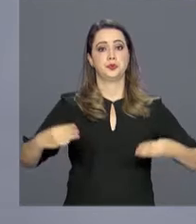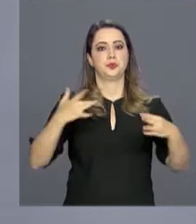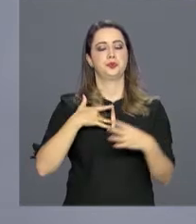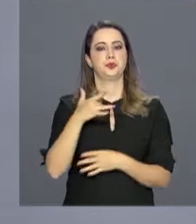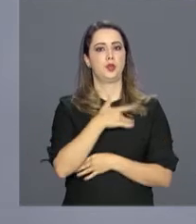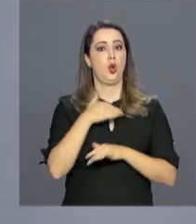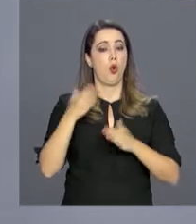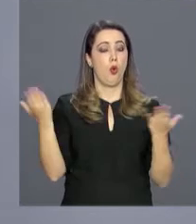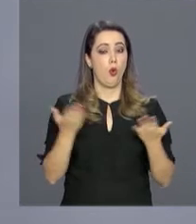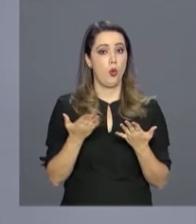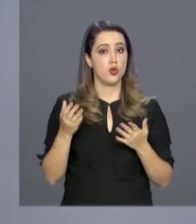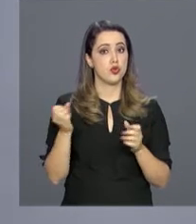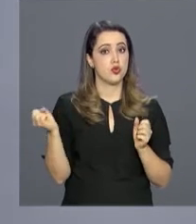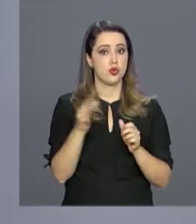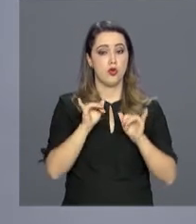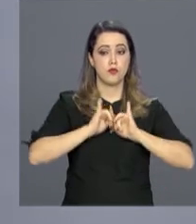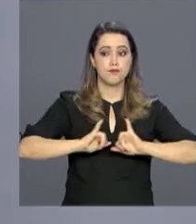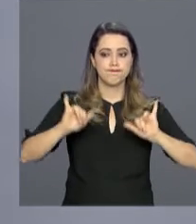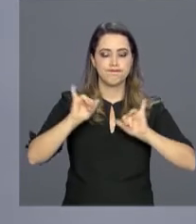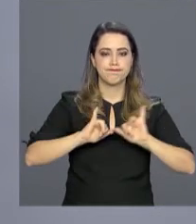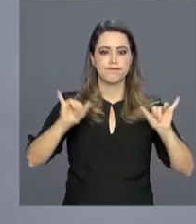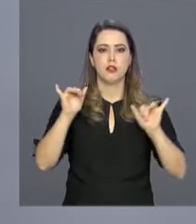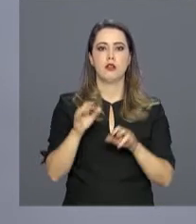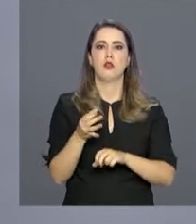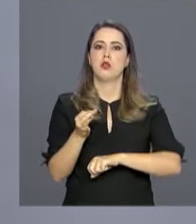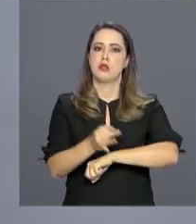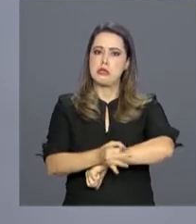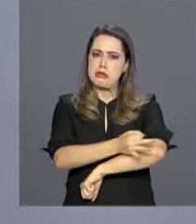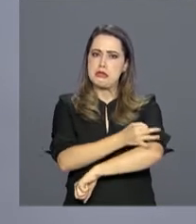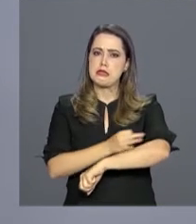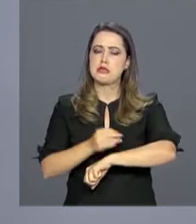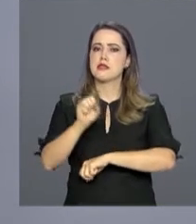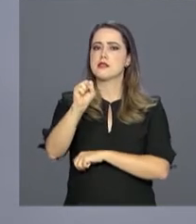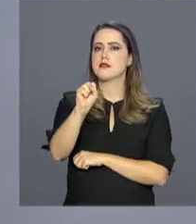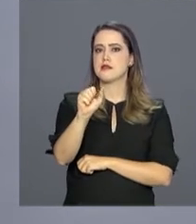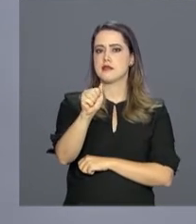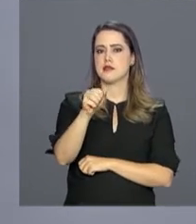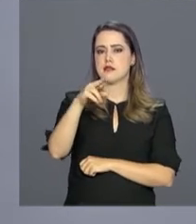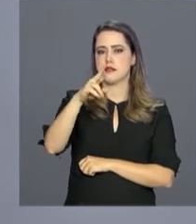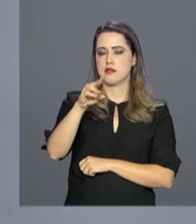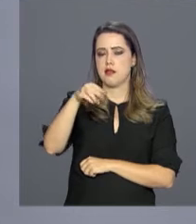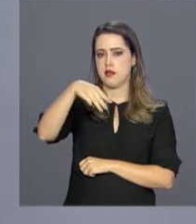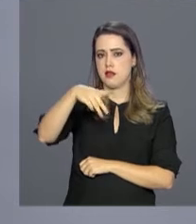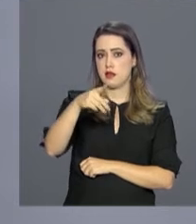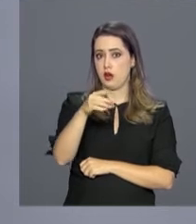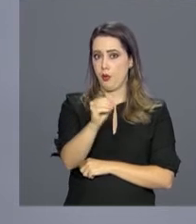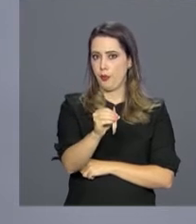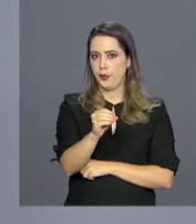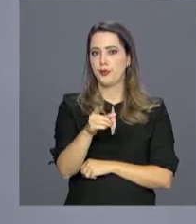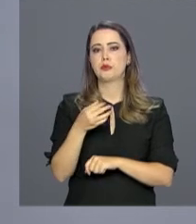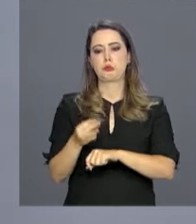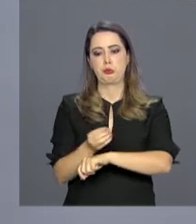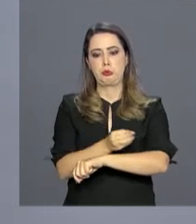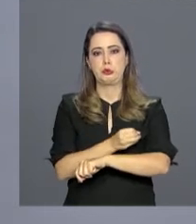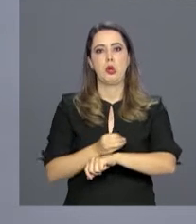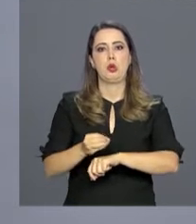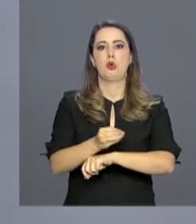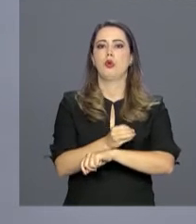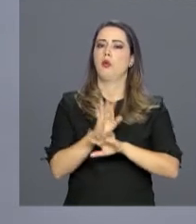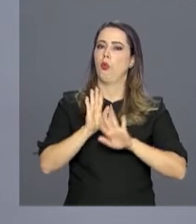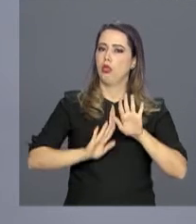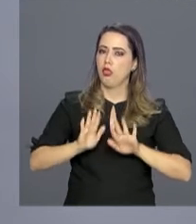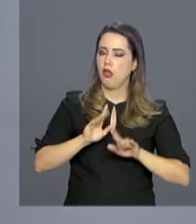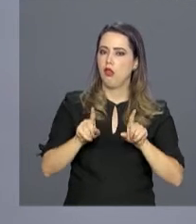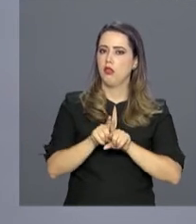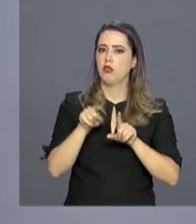hoje os dados sobre os casos de sarampo no país atualmente o brasil enfrenta dois surtos da doença em roraima e amazonas no entanto